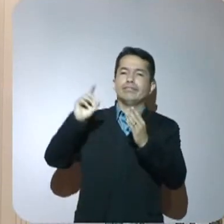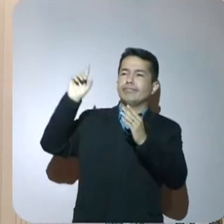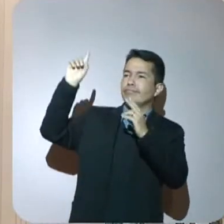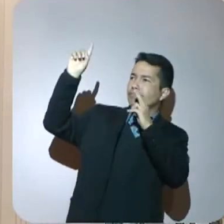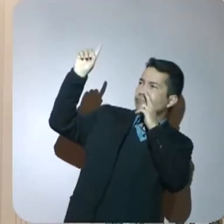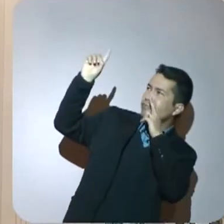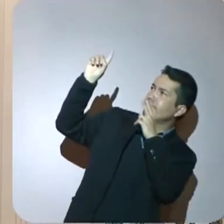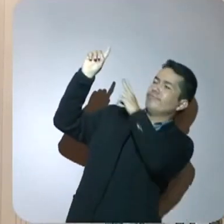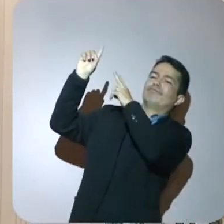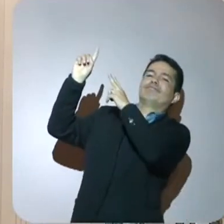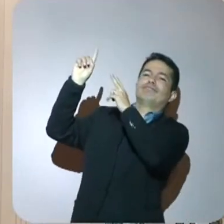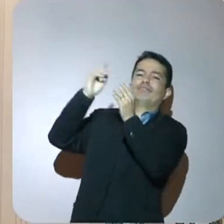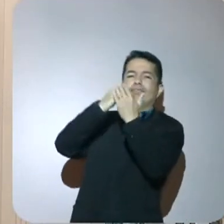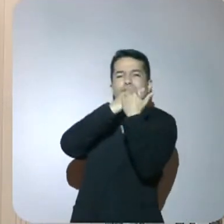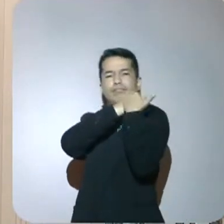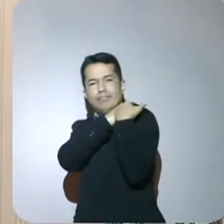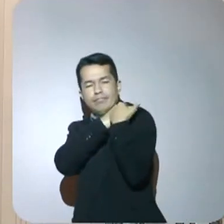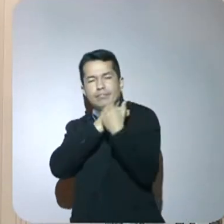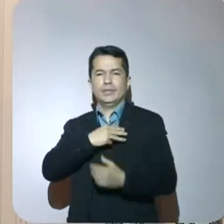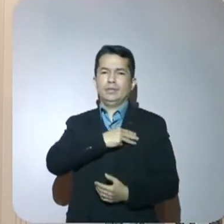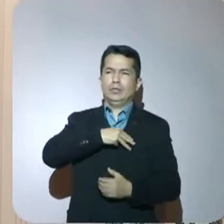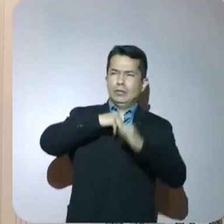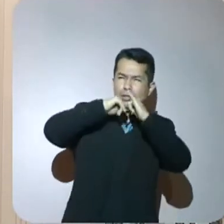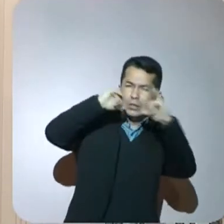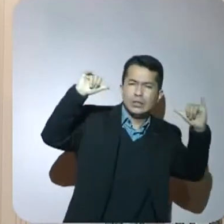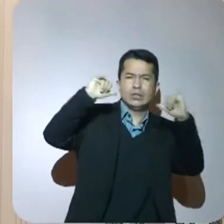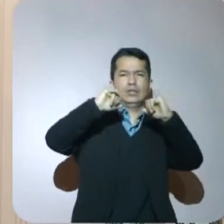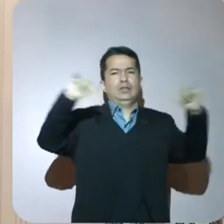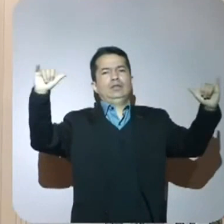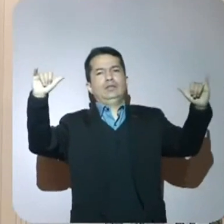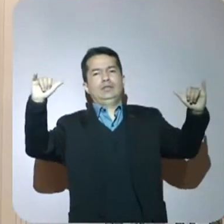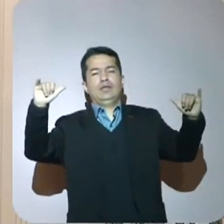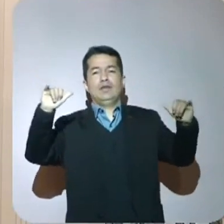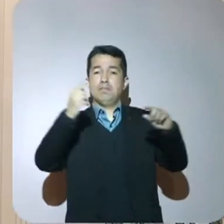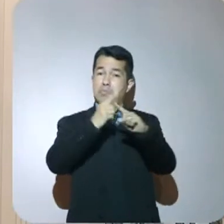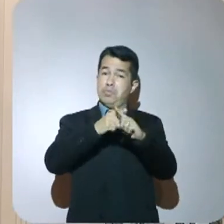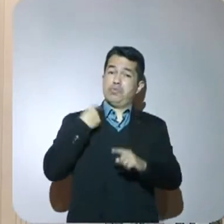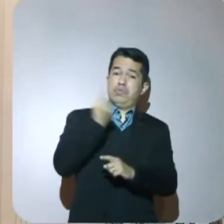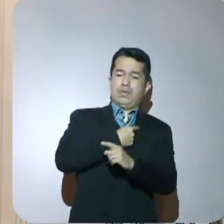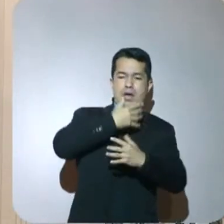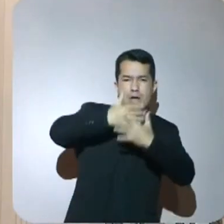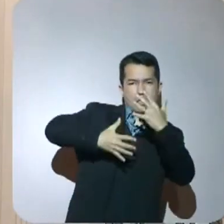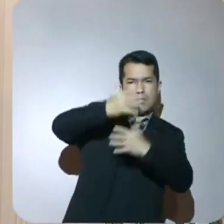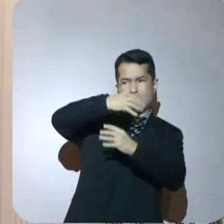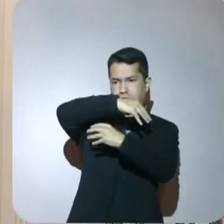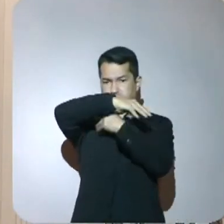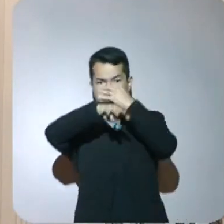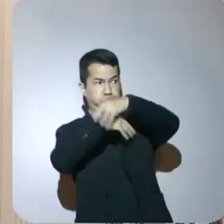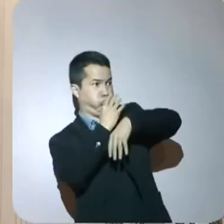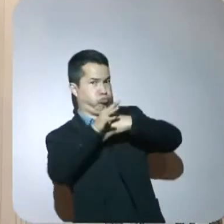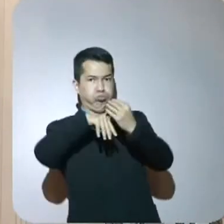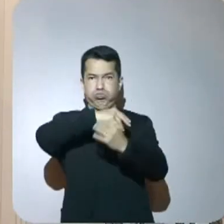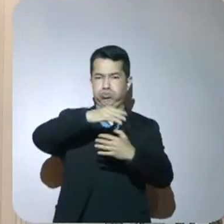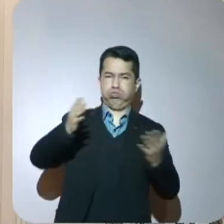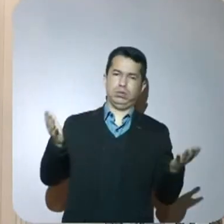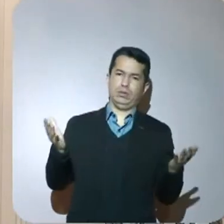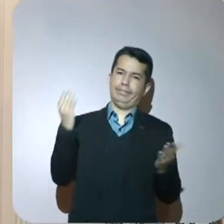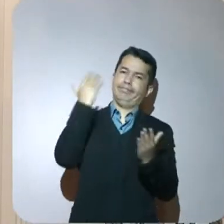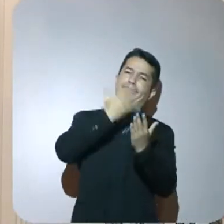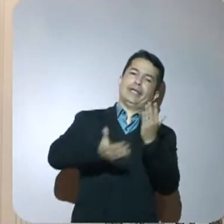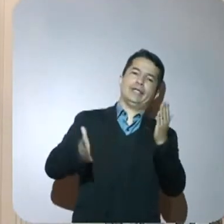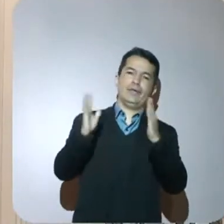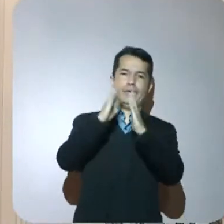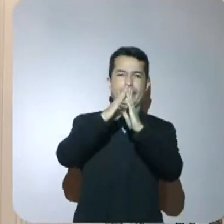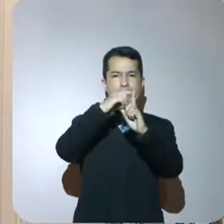dificulta a nossa possibilidade de alcançar o propósito do Senhor, tanto para nós como para a própria igreja, como